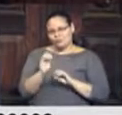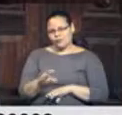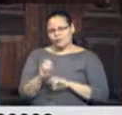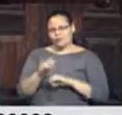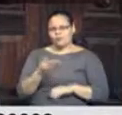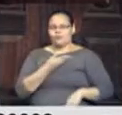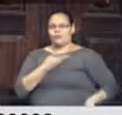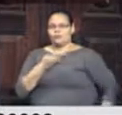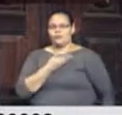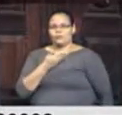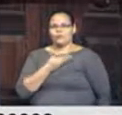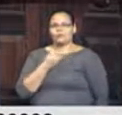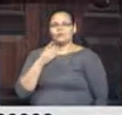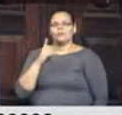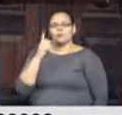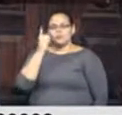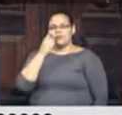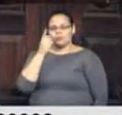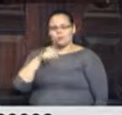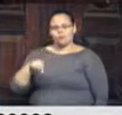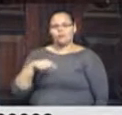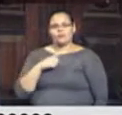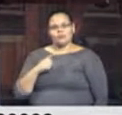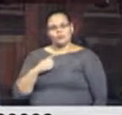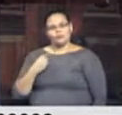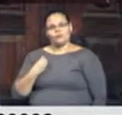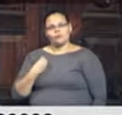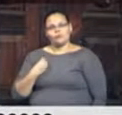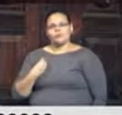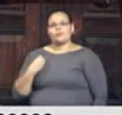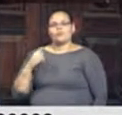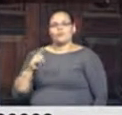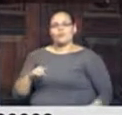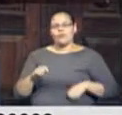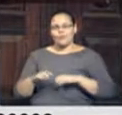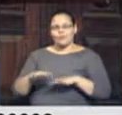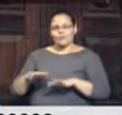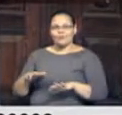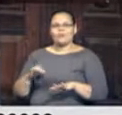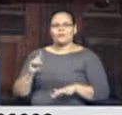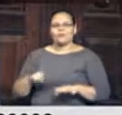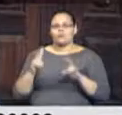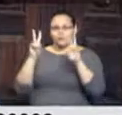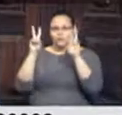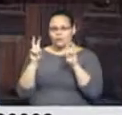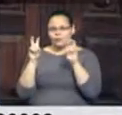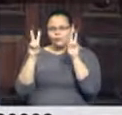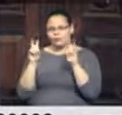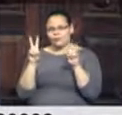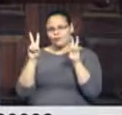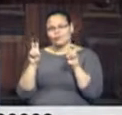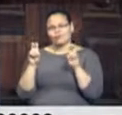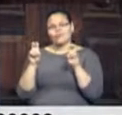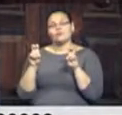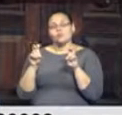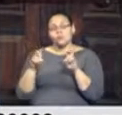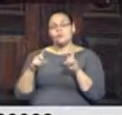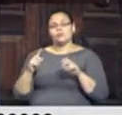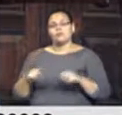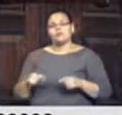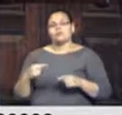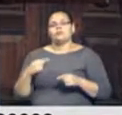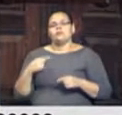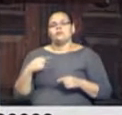Vários colegas estiveram presentes, uma audiência pelo tema bastante